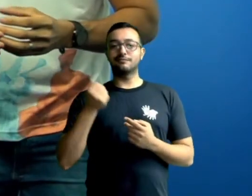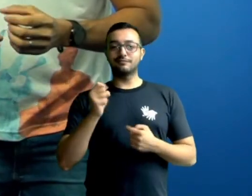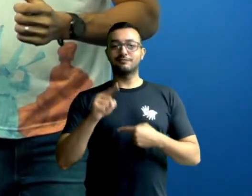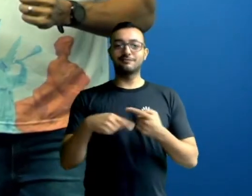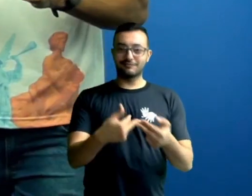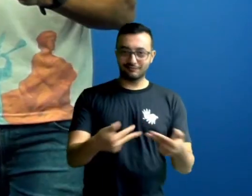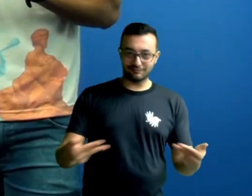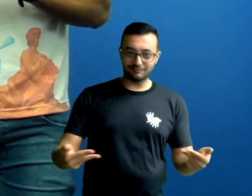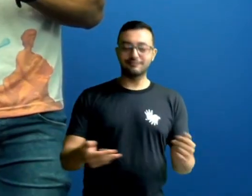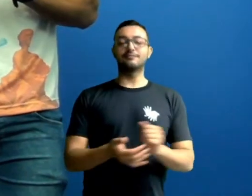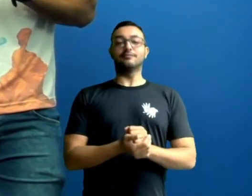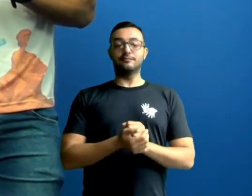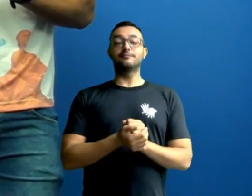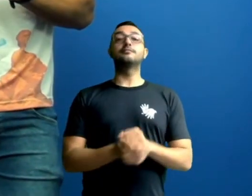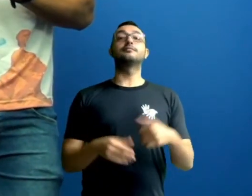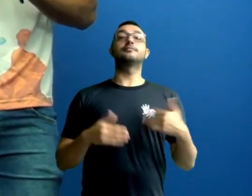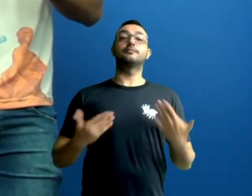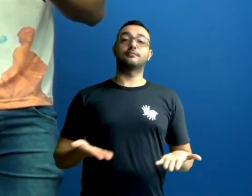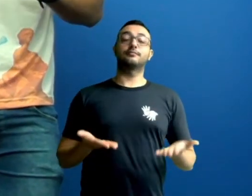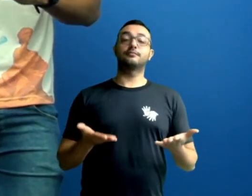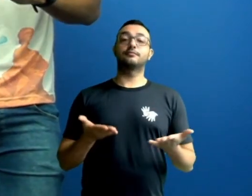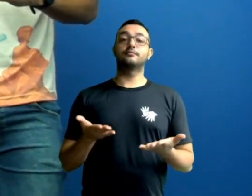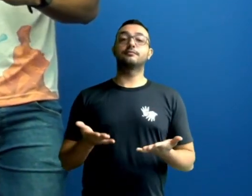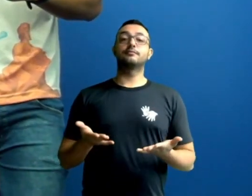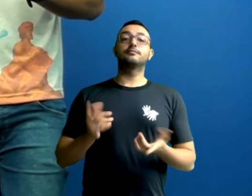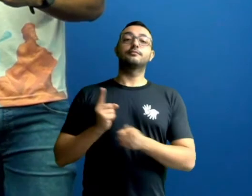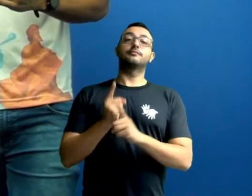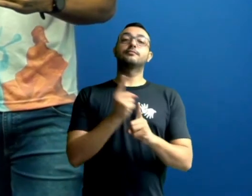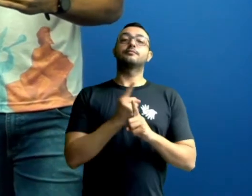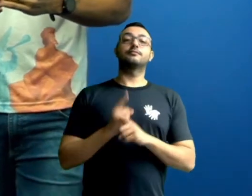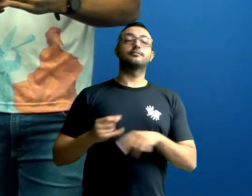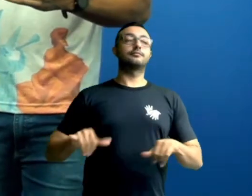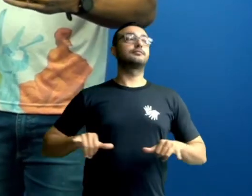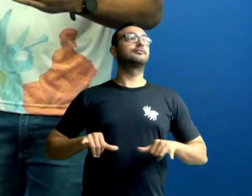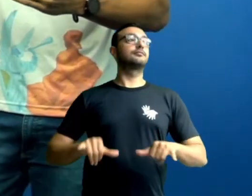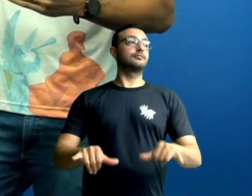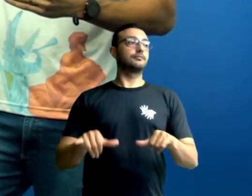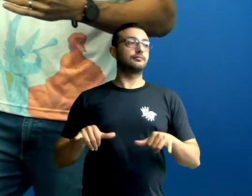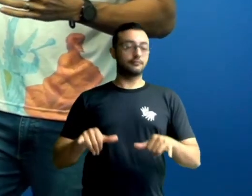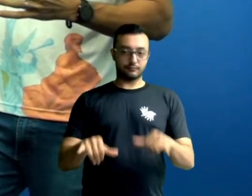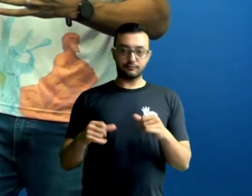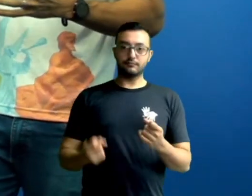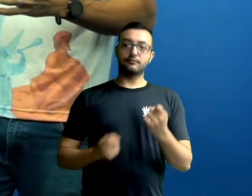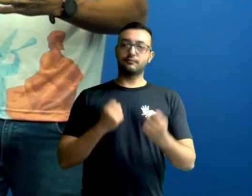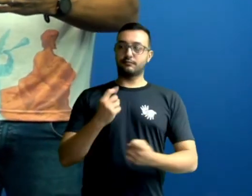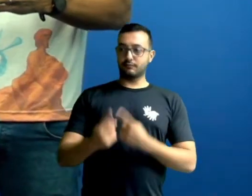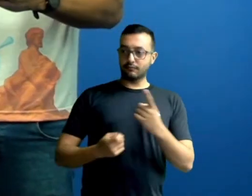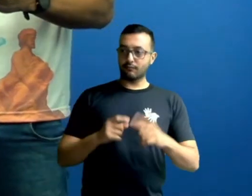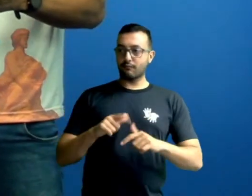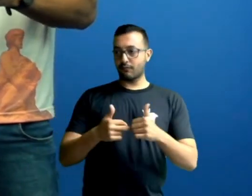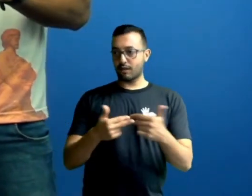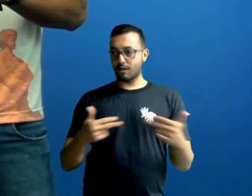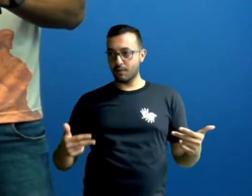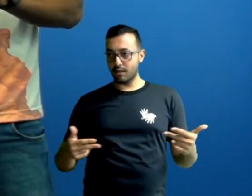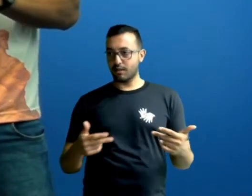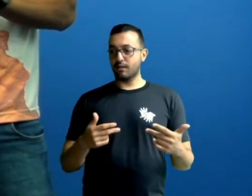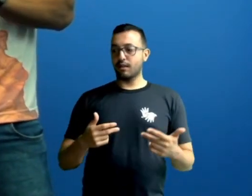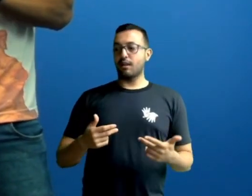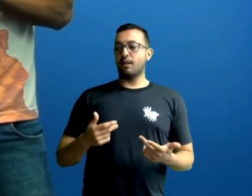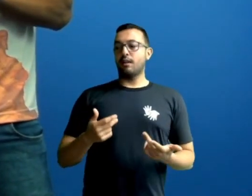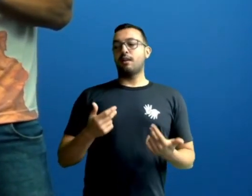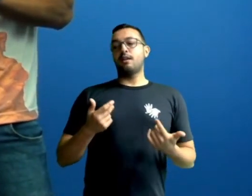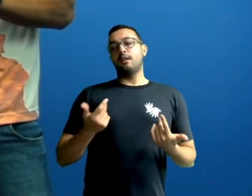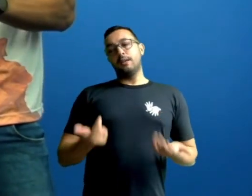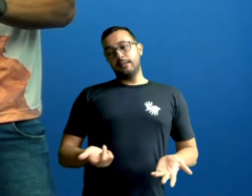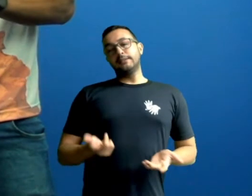leite, tá certo? E então a gente encontra nos supermercados vários produtos, vários alimentos, né,